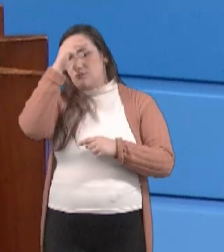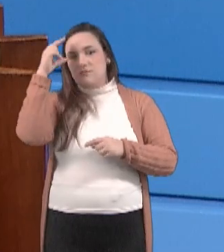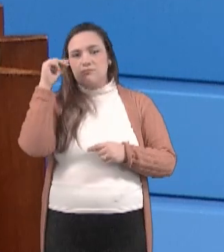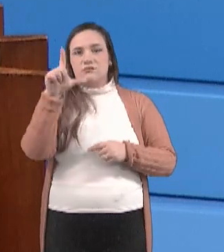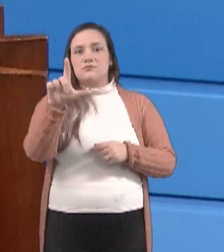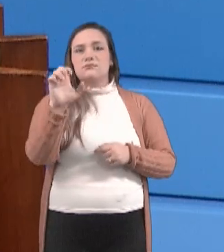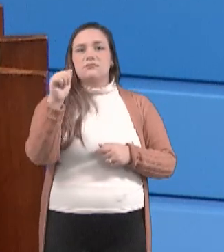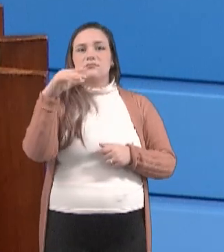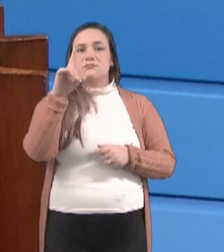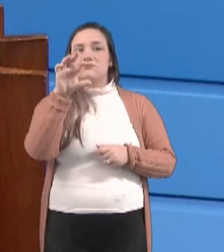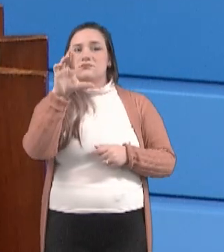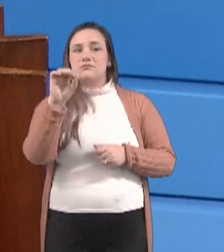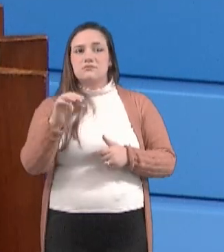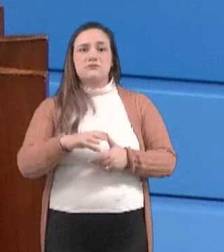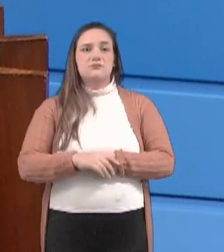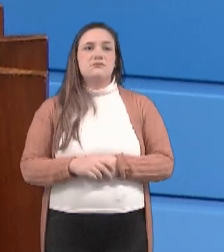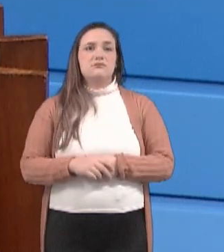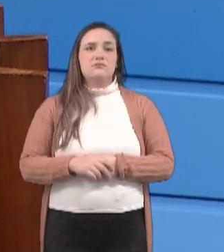falando